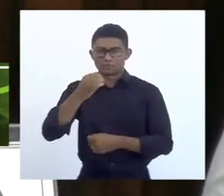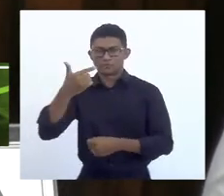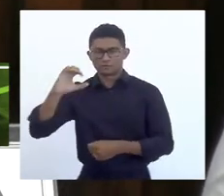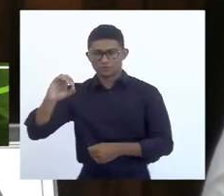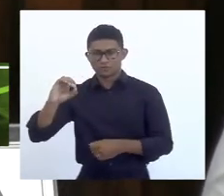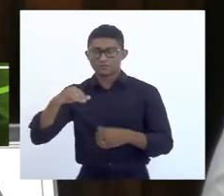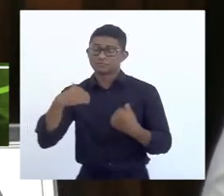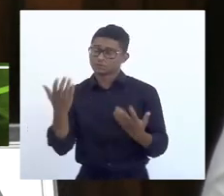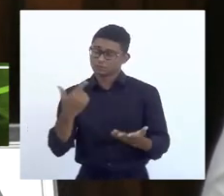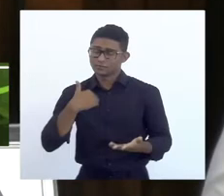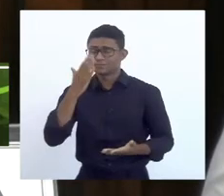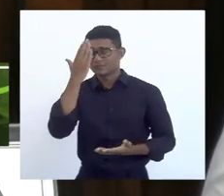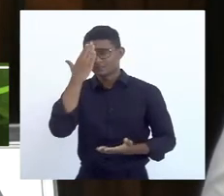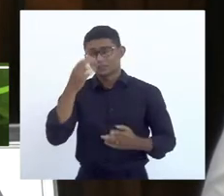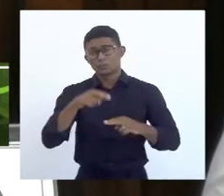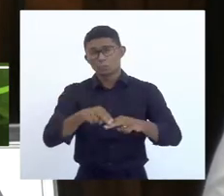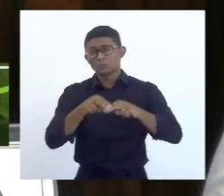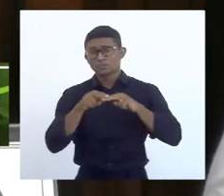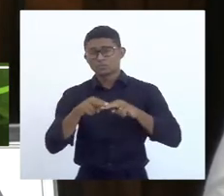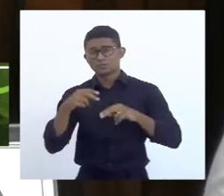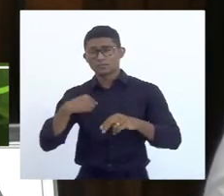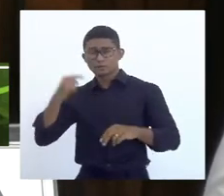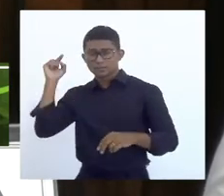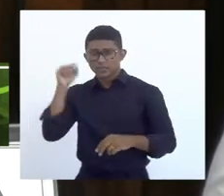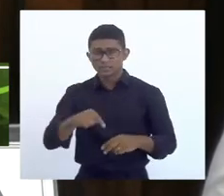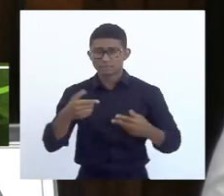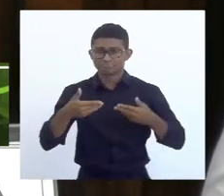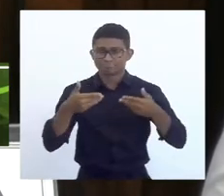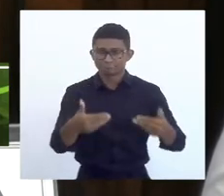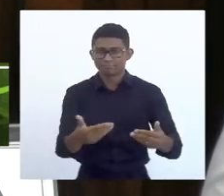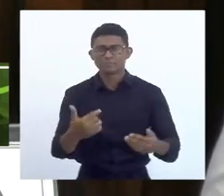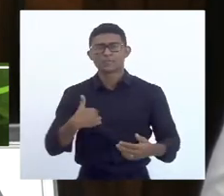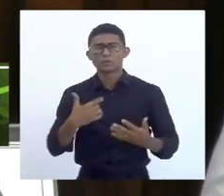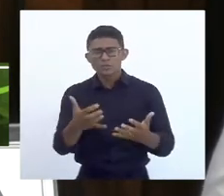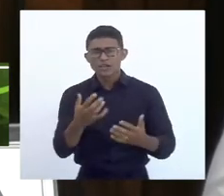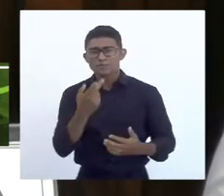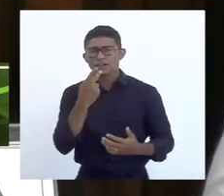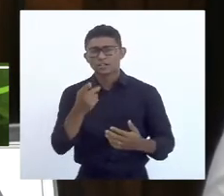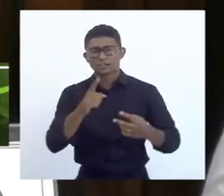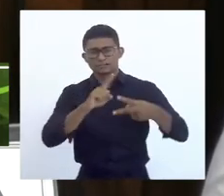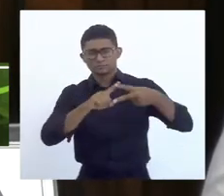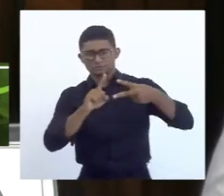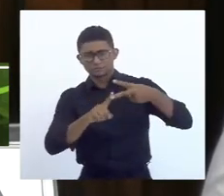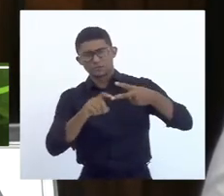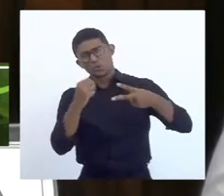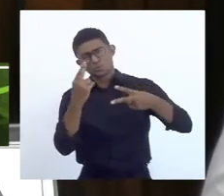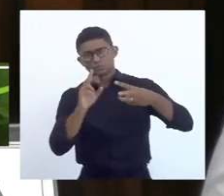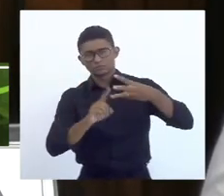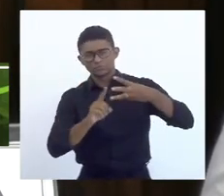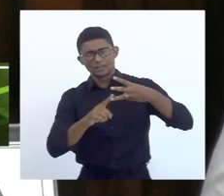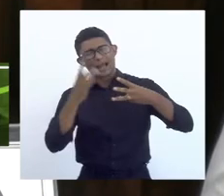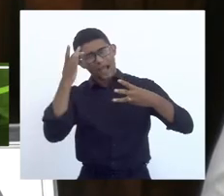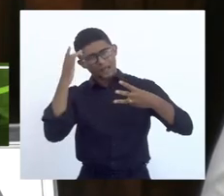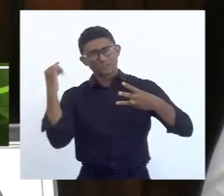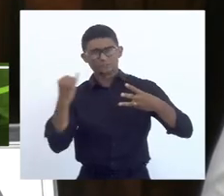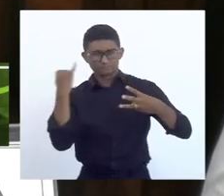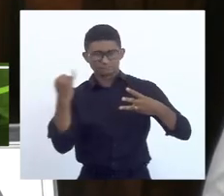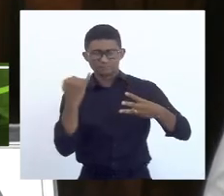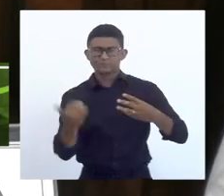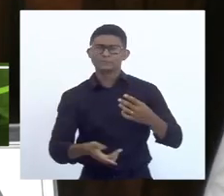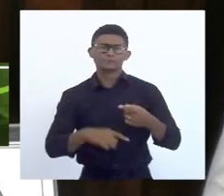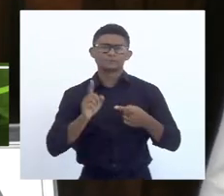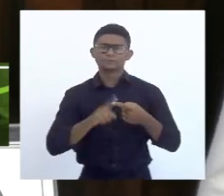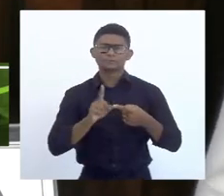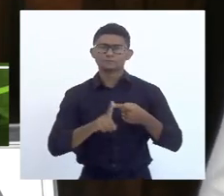eu ocupe o espaço hoje. Eu queria falar umas duas ou três questões que eu acho importante que falemos entre nós. A primeira delas